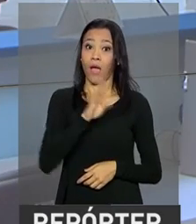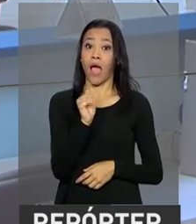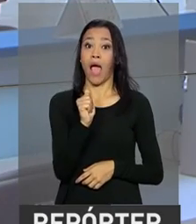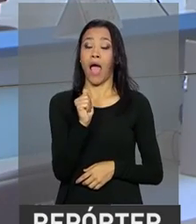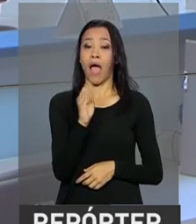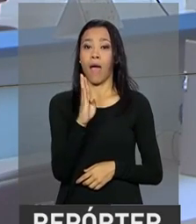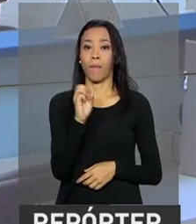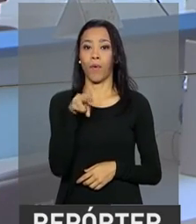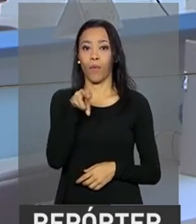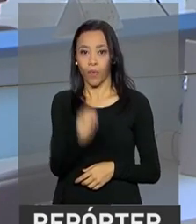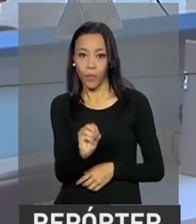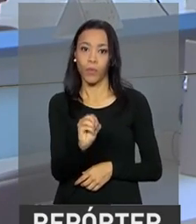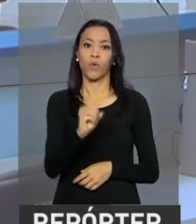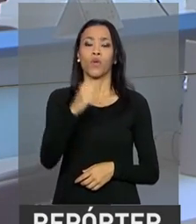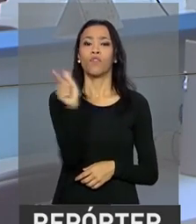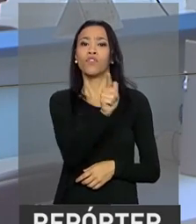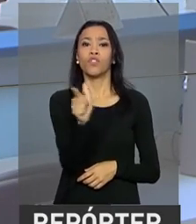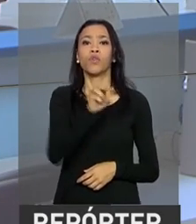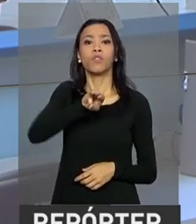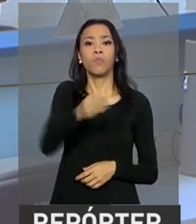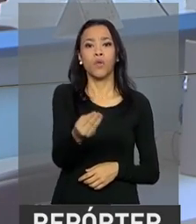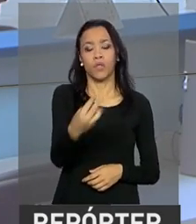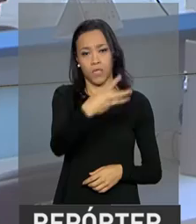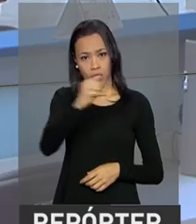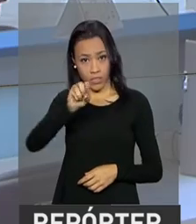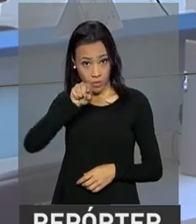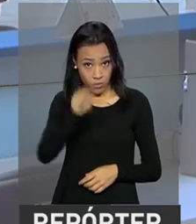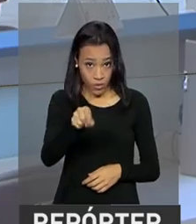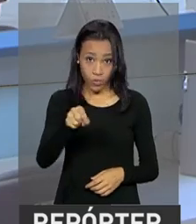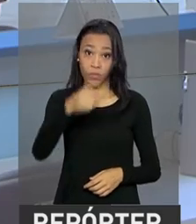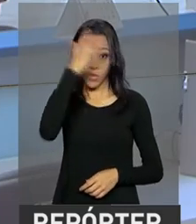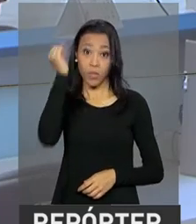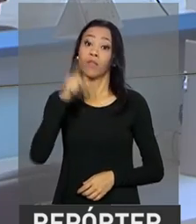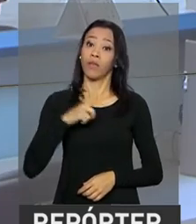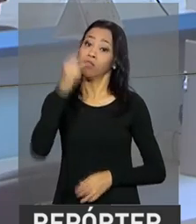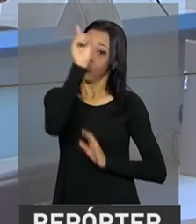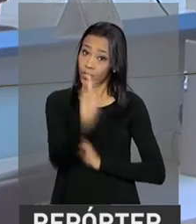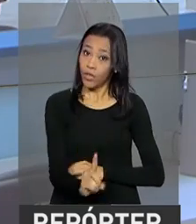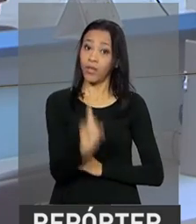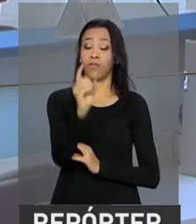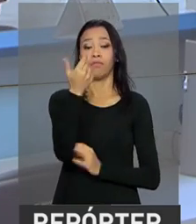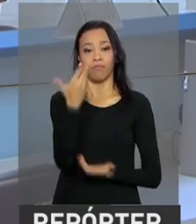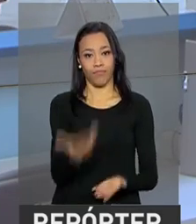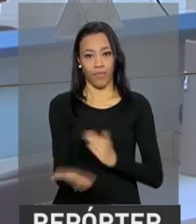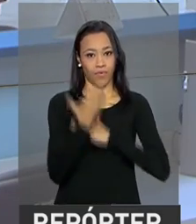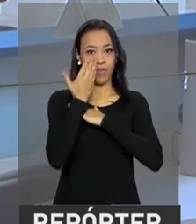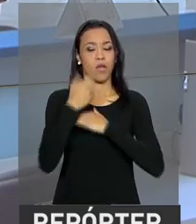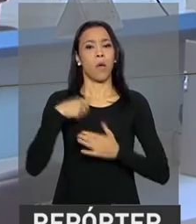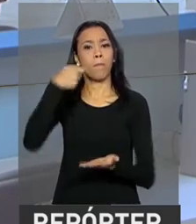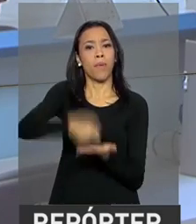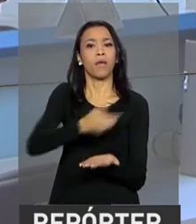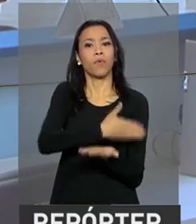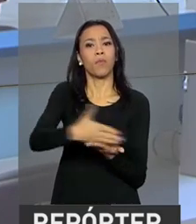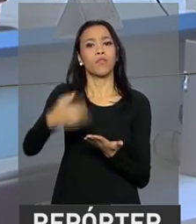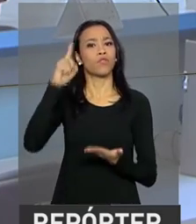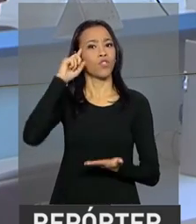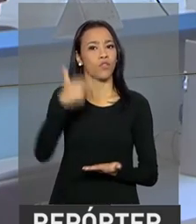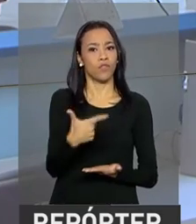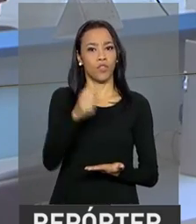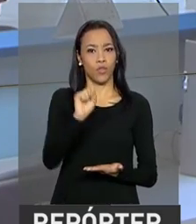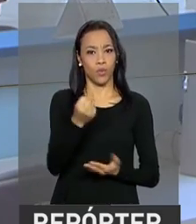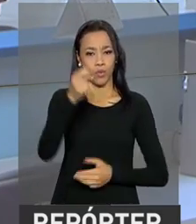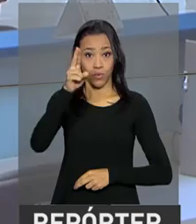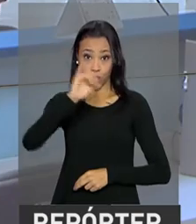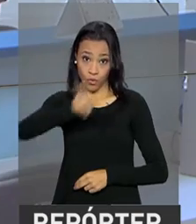deste ano. 22 milhões e 300 mil trabalhadores têm direito ao benefício. O pagamento começa no dia 28 de julho.